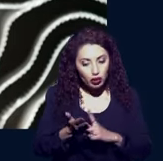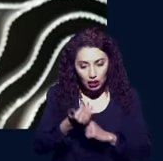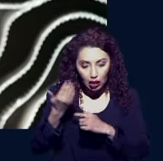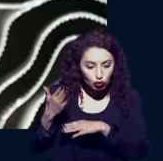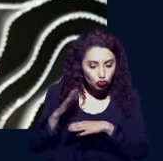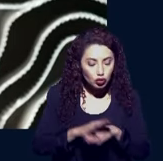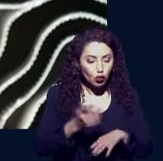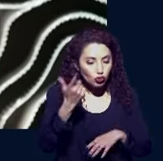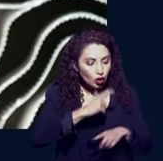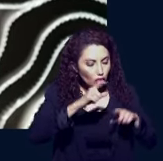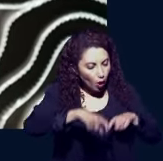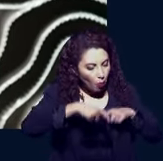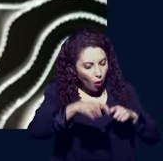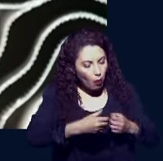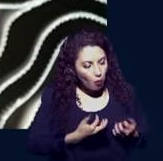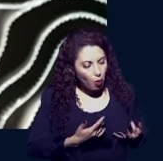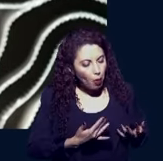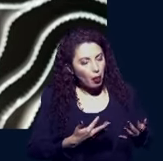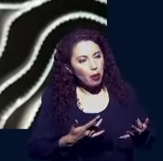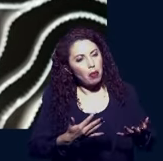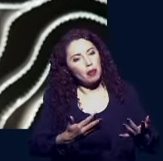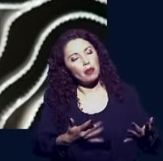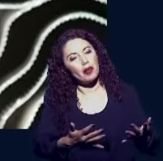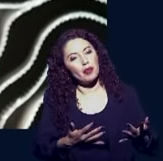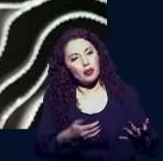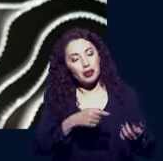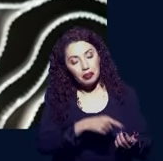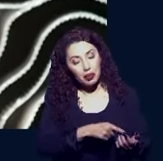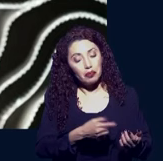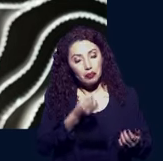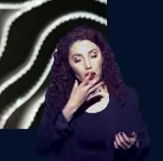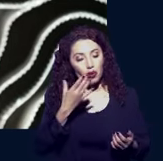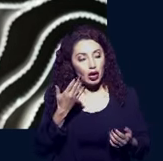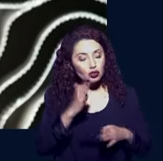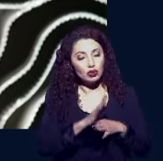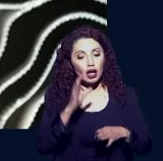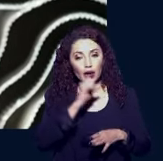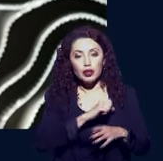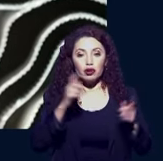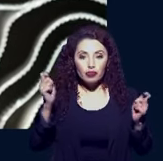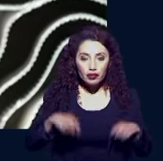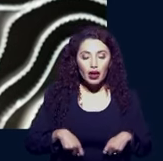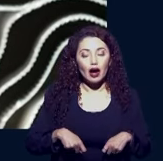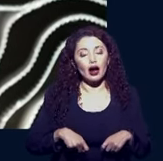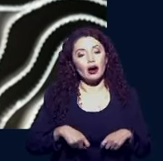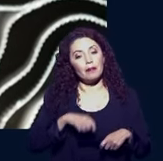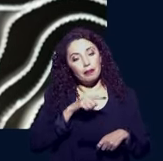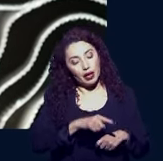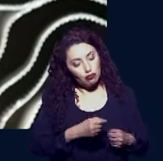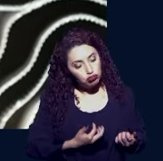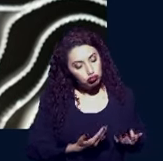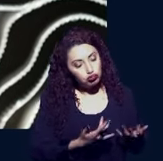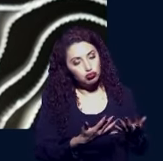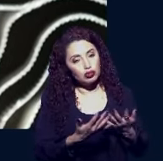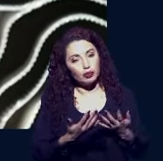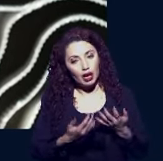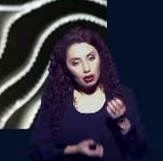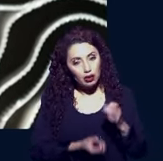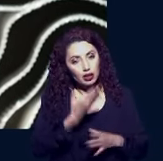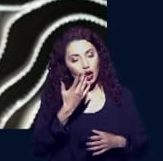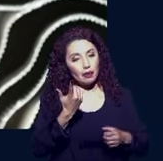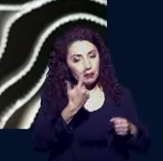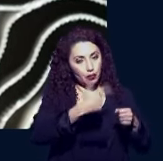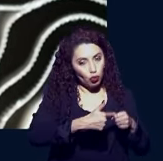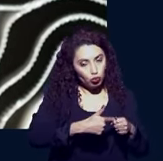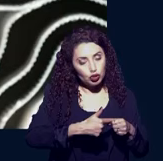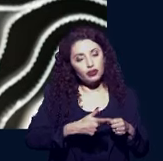área é o que permite você produzir alimentos e energia simultaneamente que é o que o Brasil tá fazendo hoje né então é um